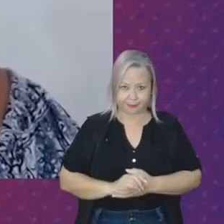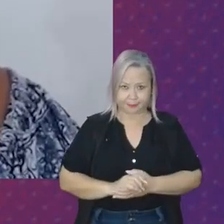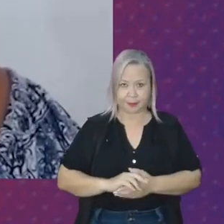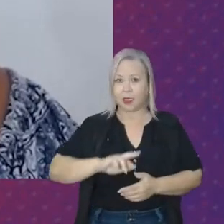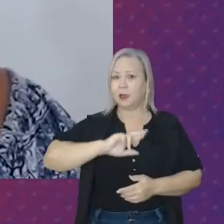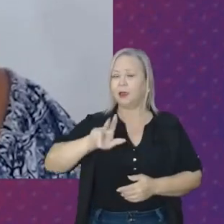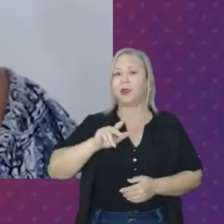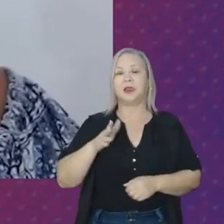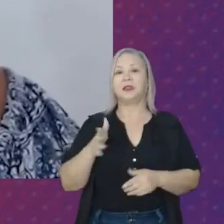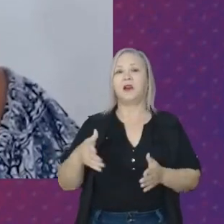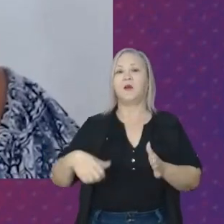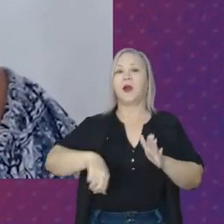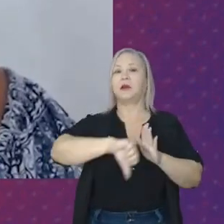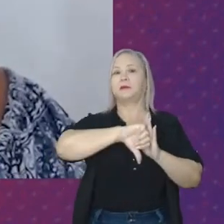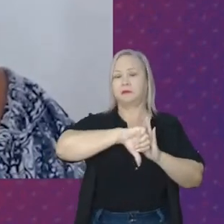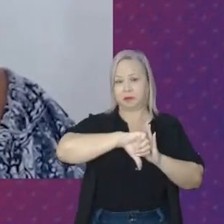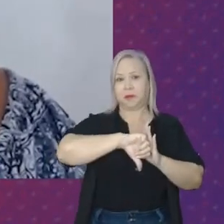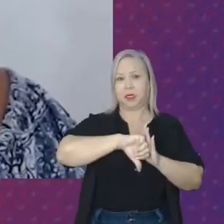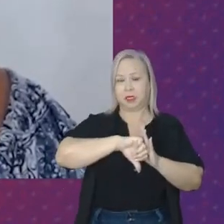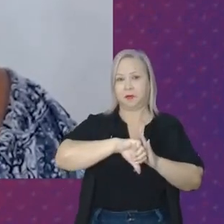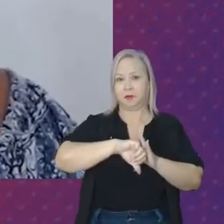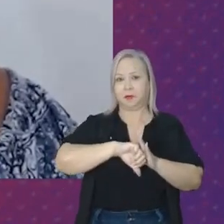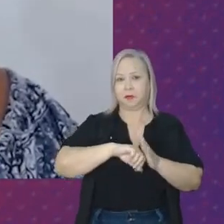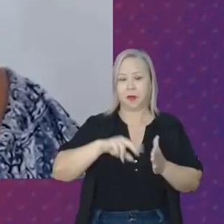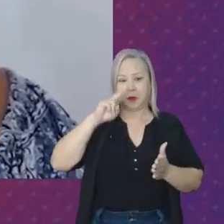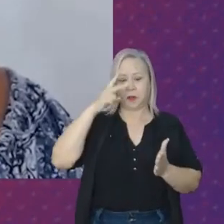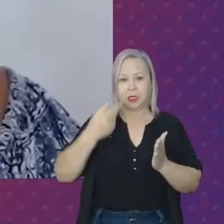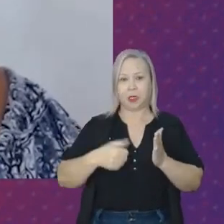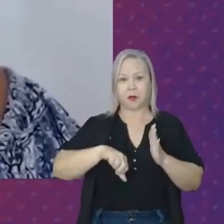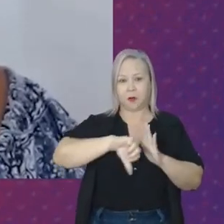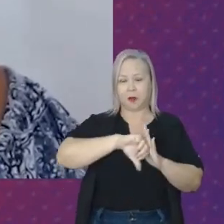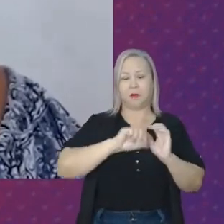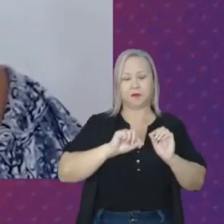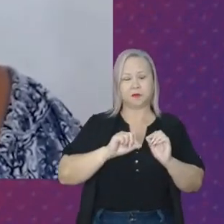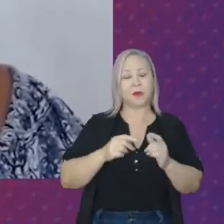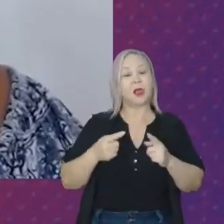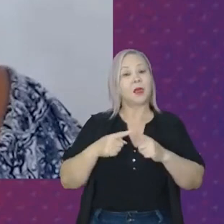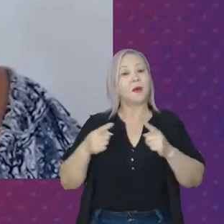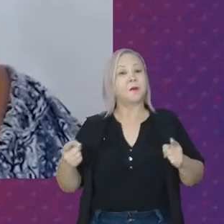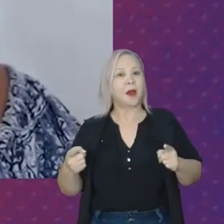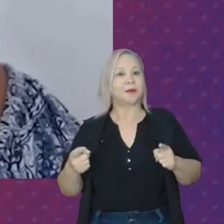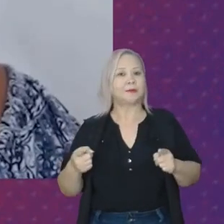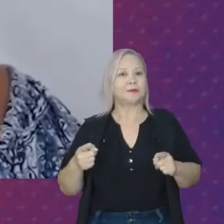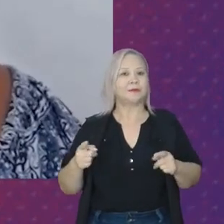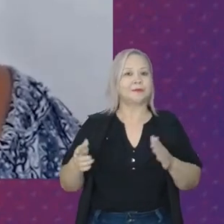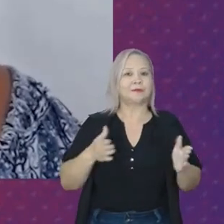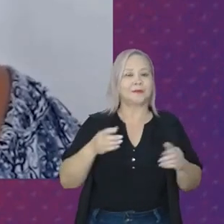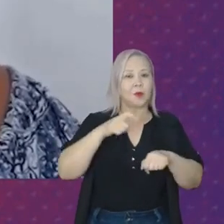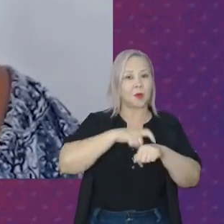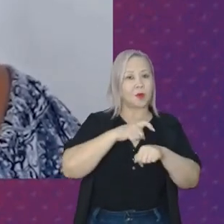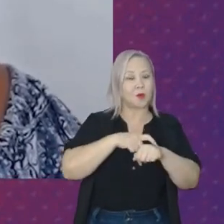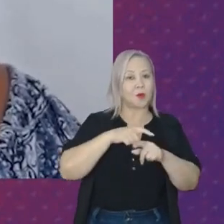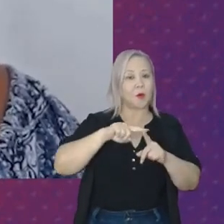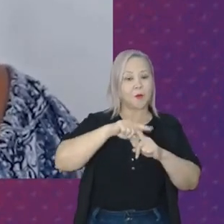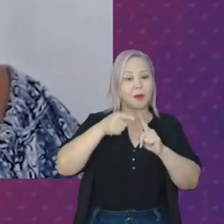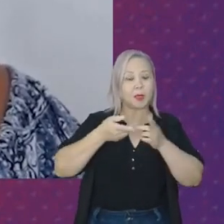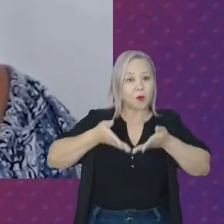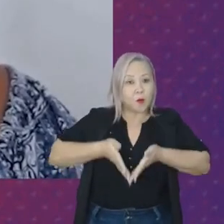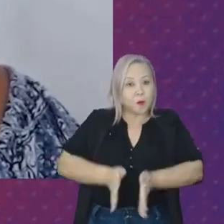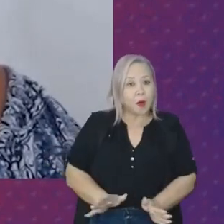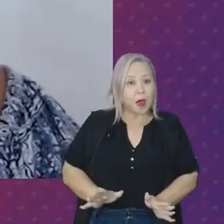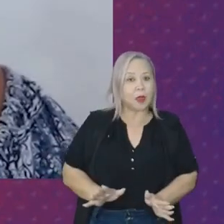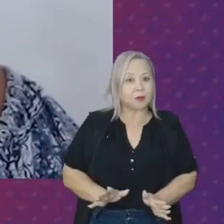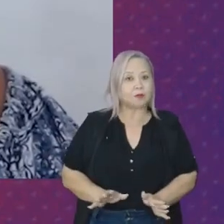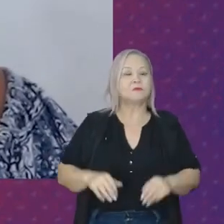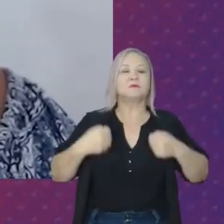que, no momento de vulnerabilidade, como é o momento do parto, nós estejamos protegidas, para que a gente não sofra abusos